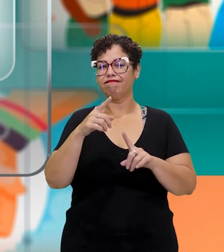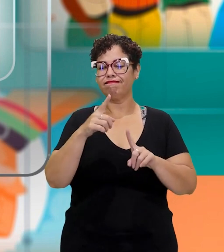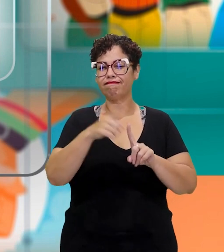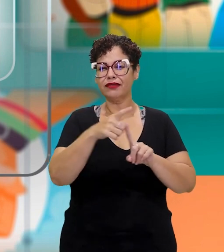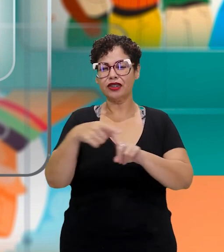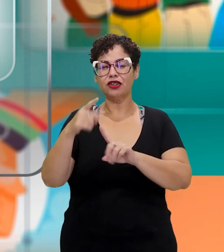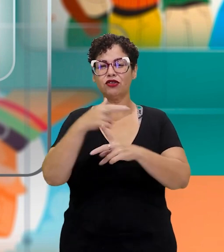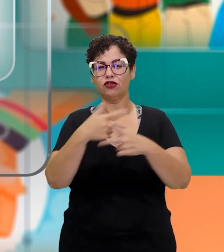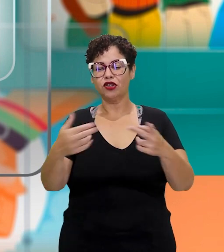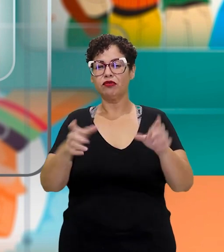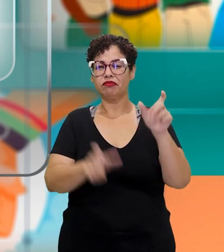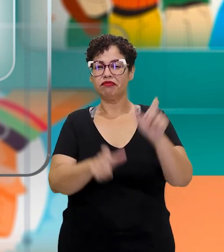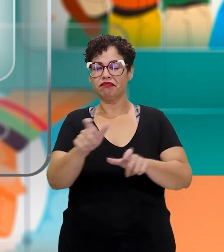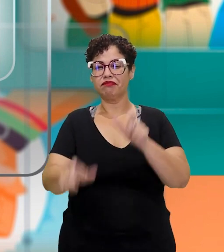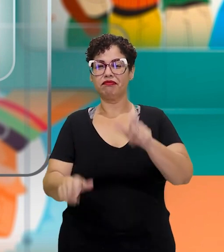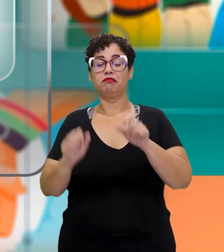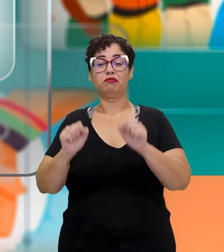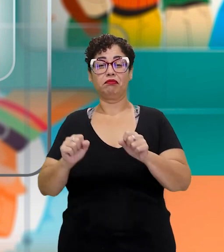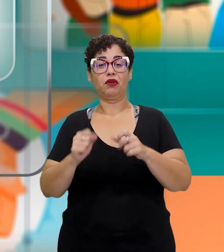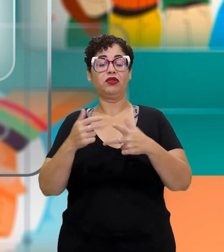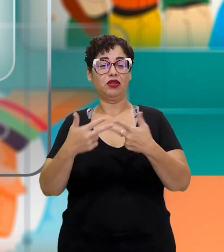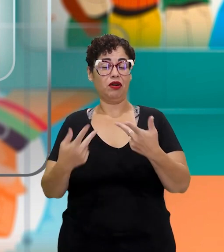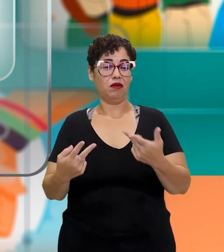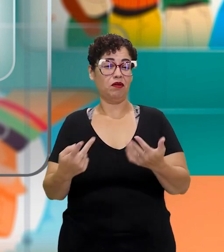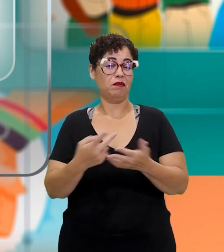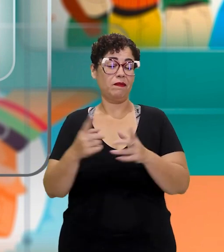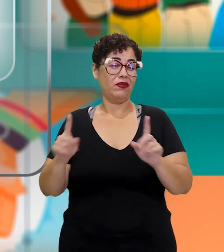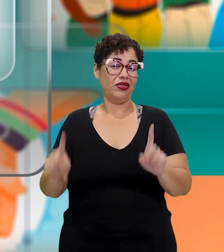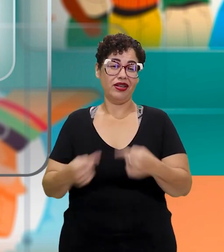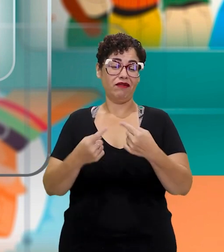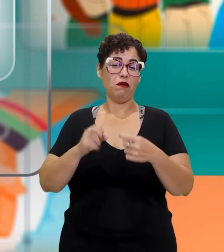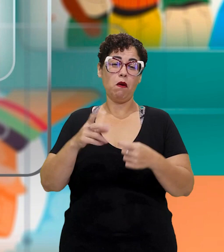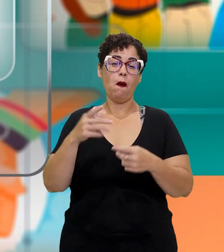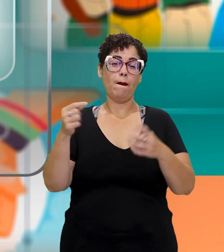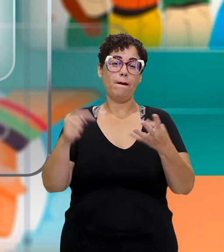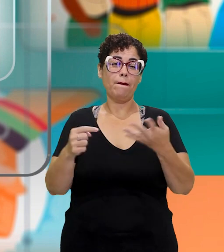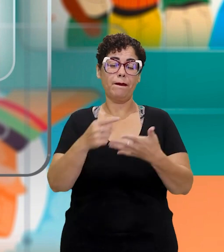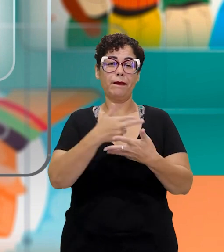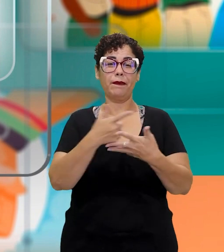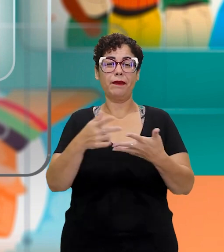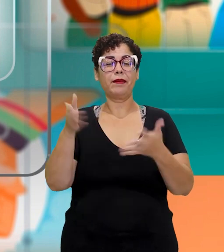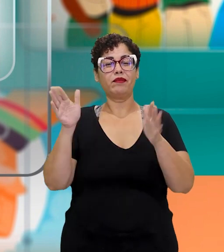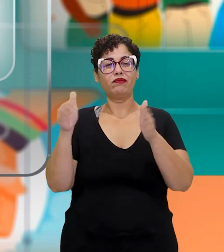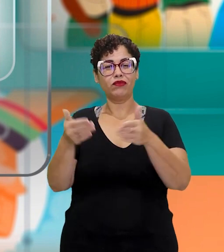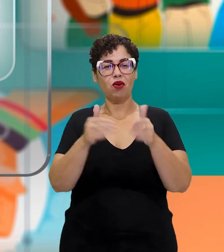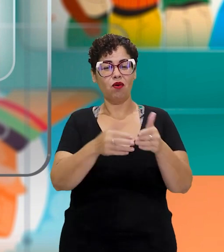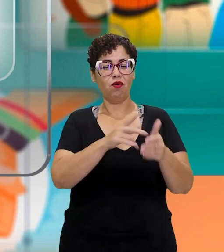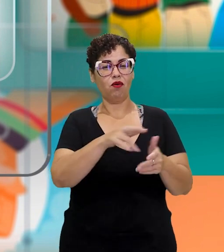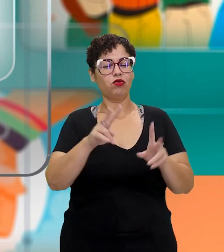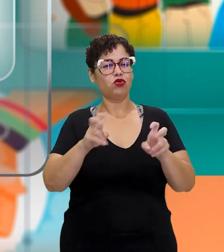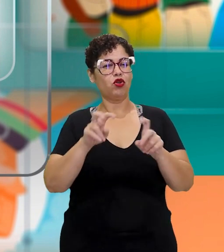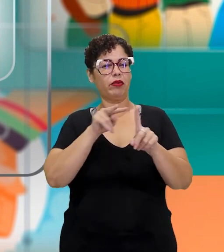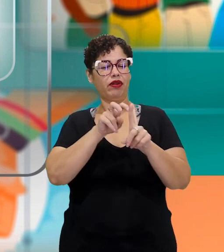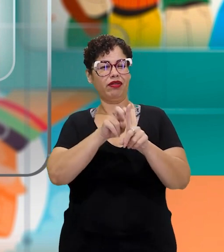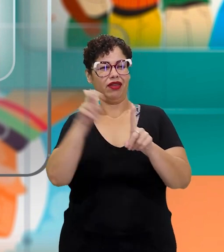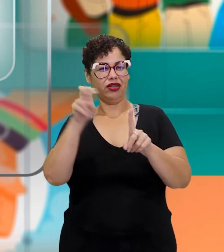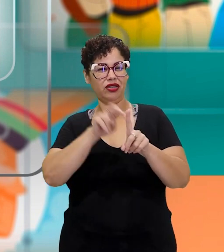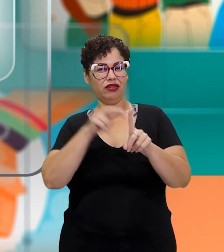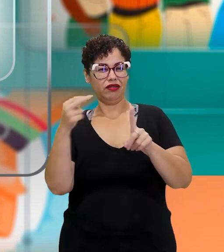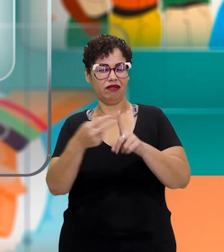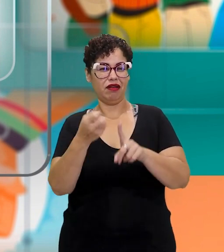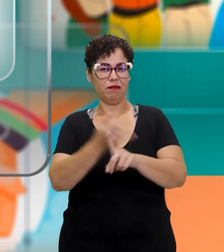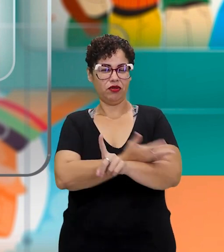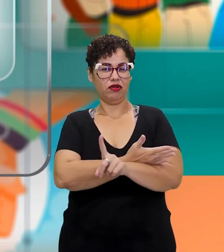certos temperamentos estejam mais propensos a certos desafios ou benefícios específicos em relação à